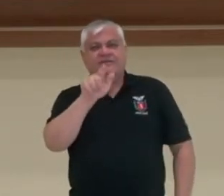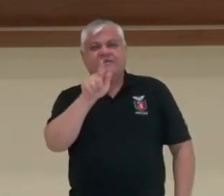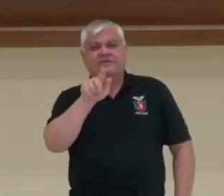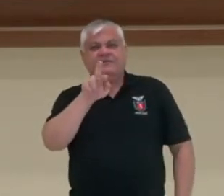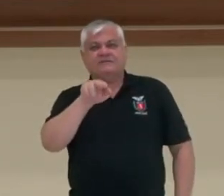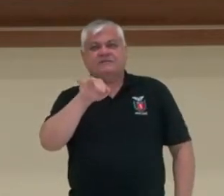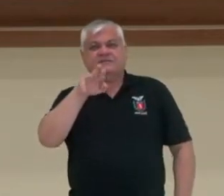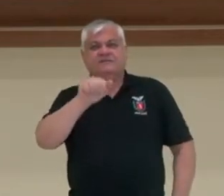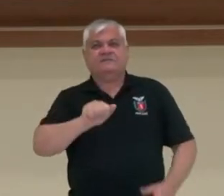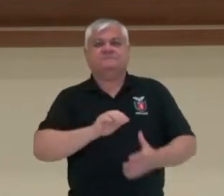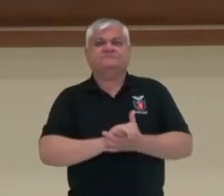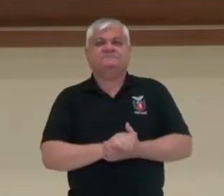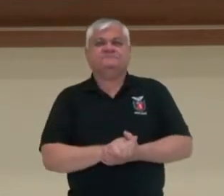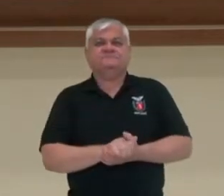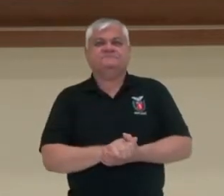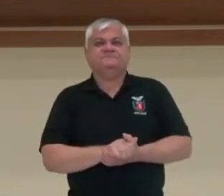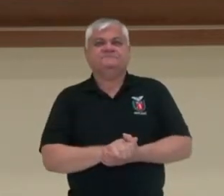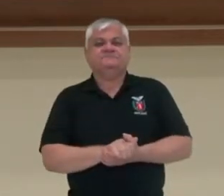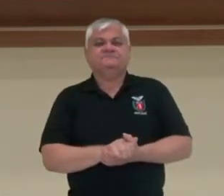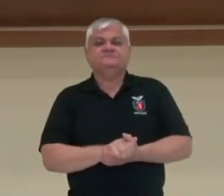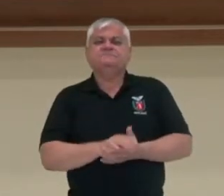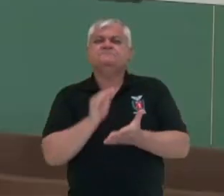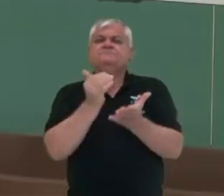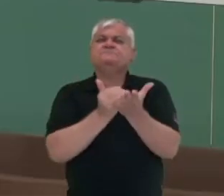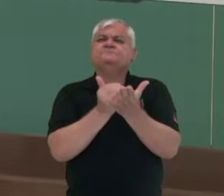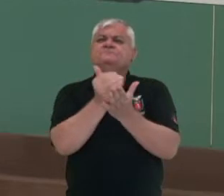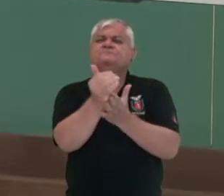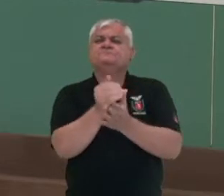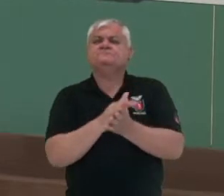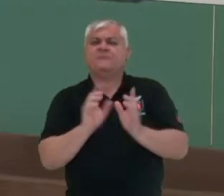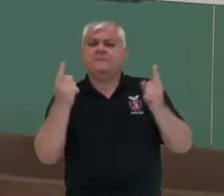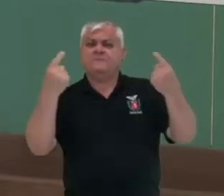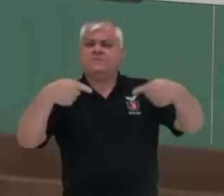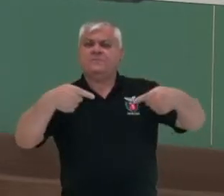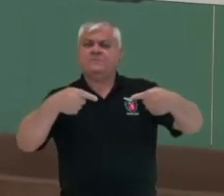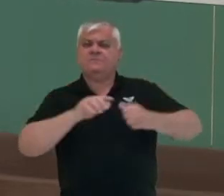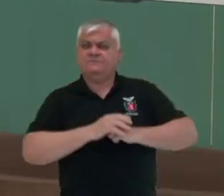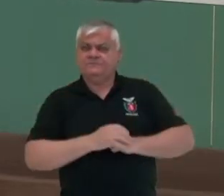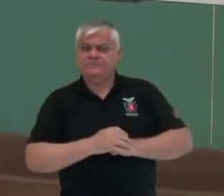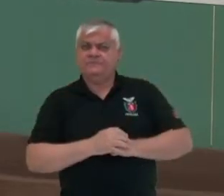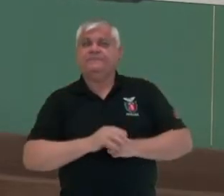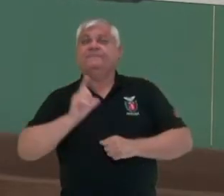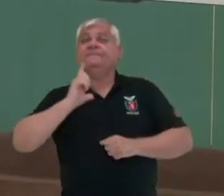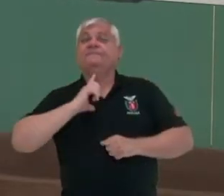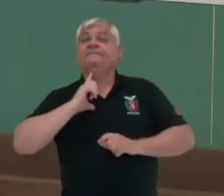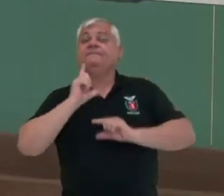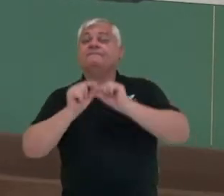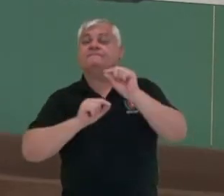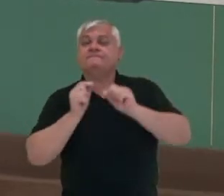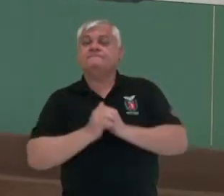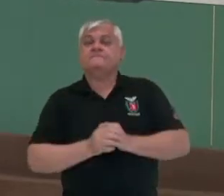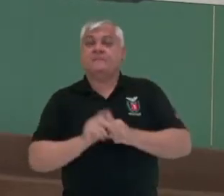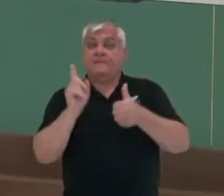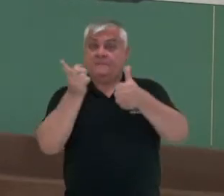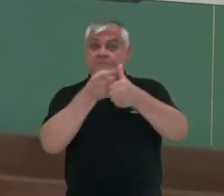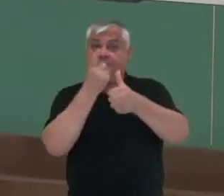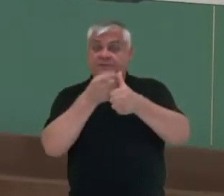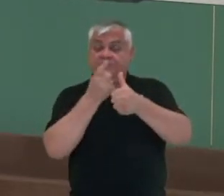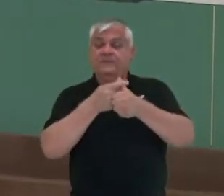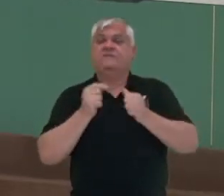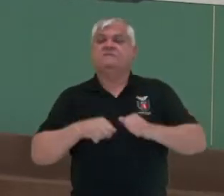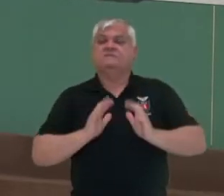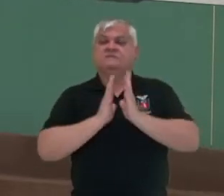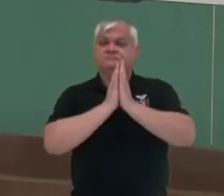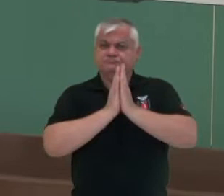tá? No início de um combate, eles têm que fazer uma saudação, é obrigatória